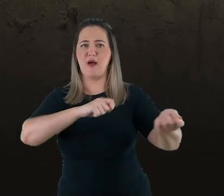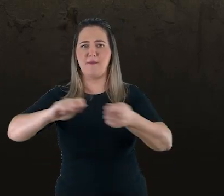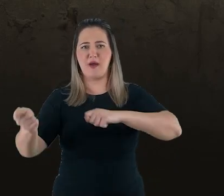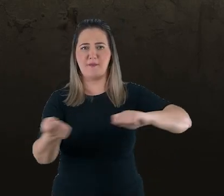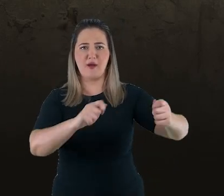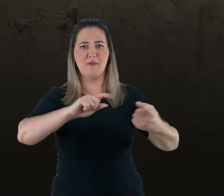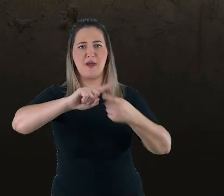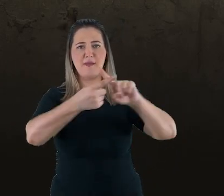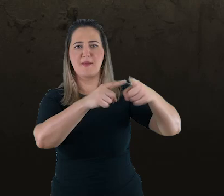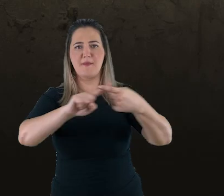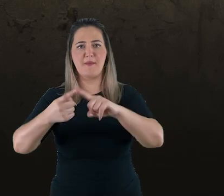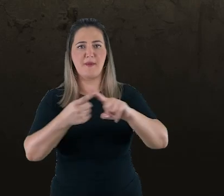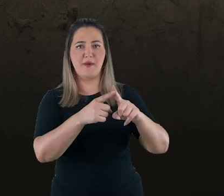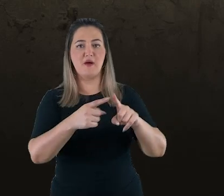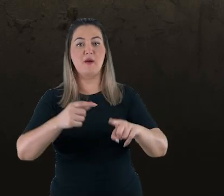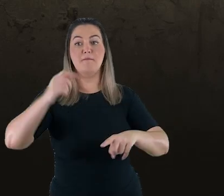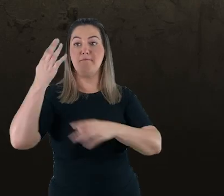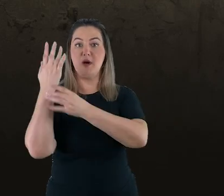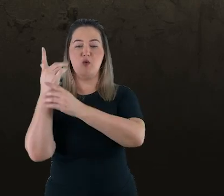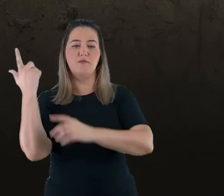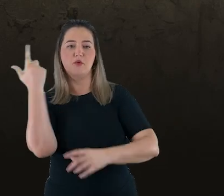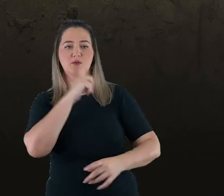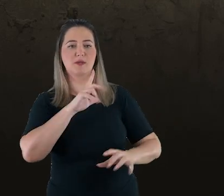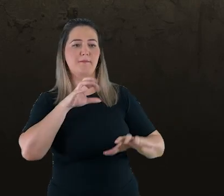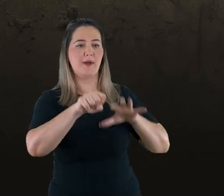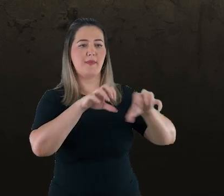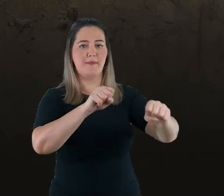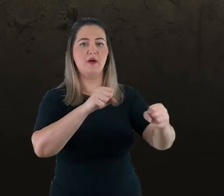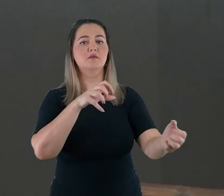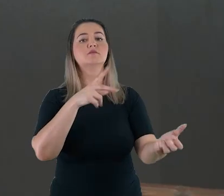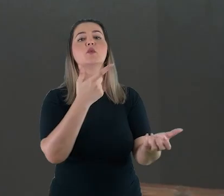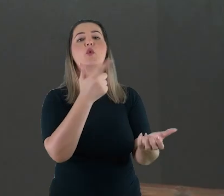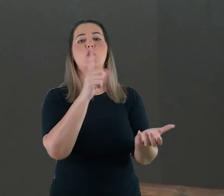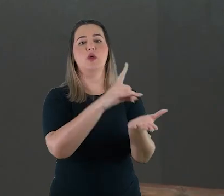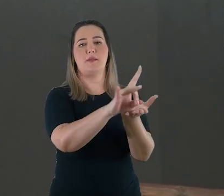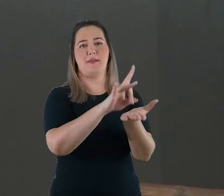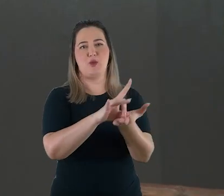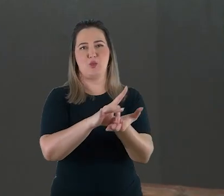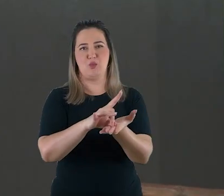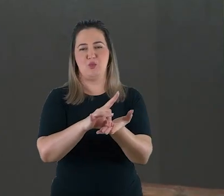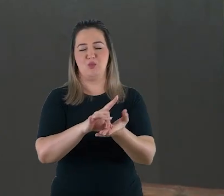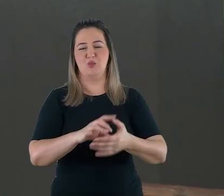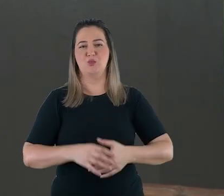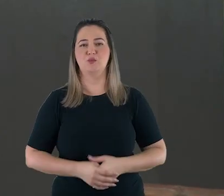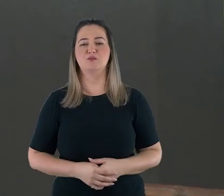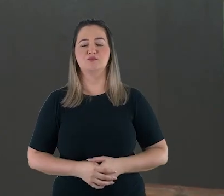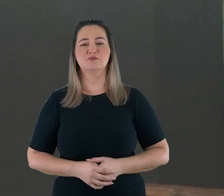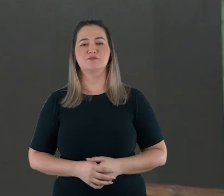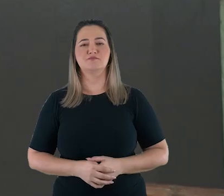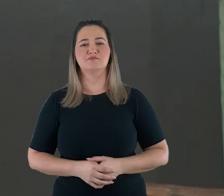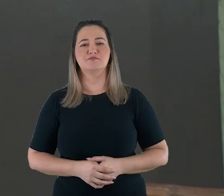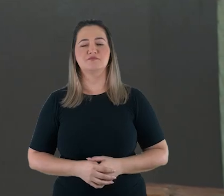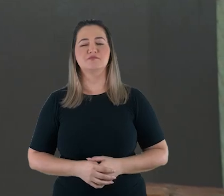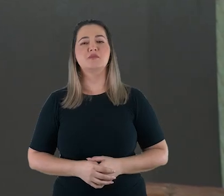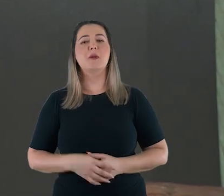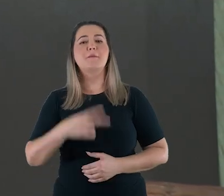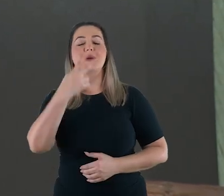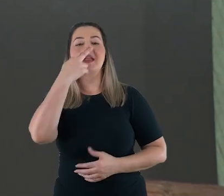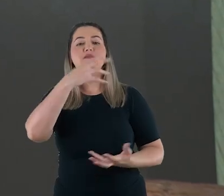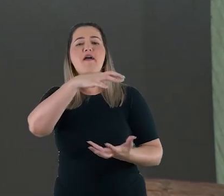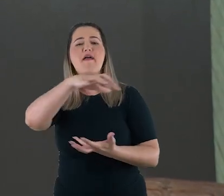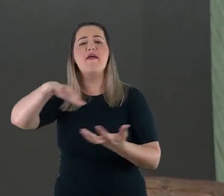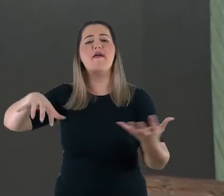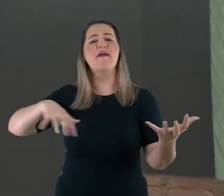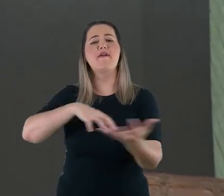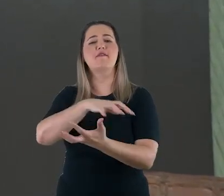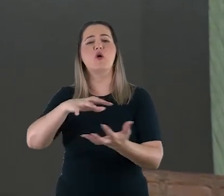exército. Sua própria mão capturou seus inimigos. Você prestou atenção? O texto dá conta de uma revolta e